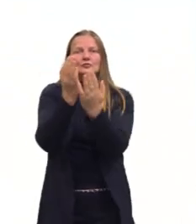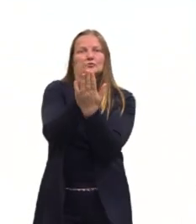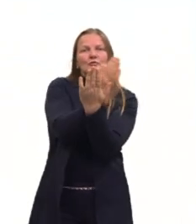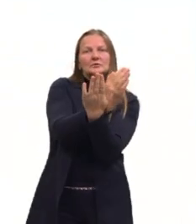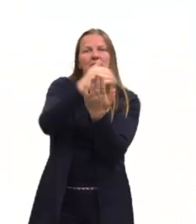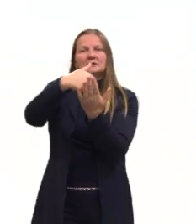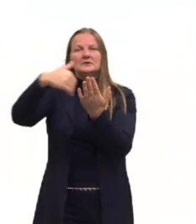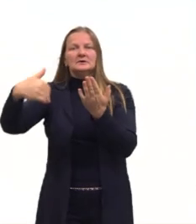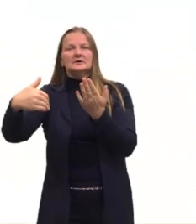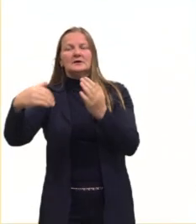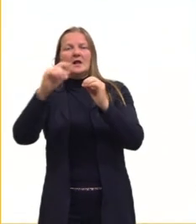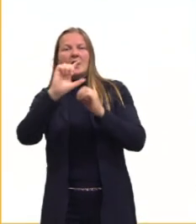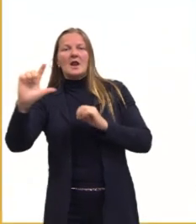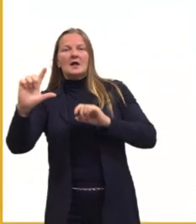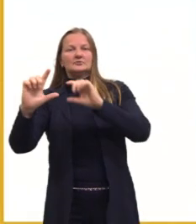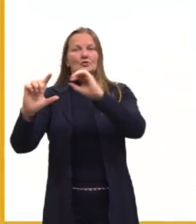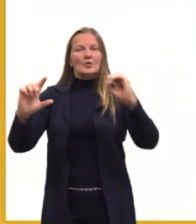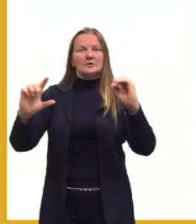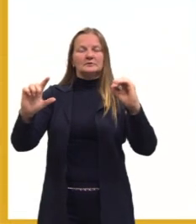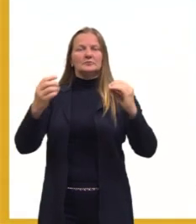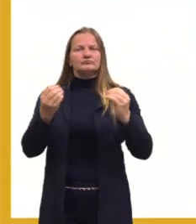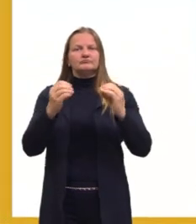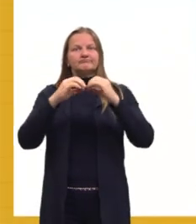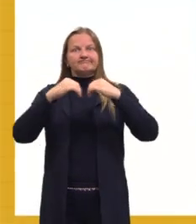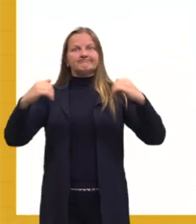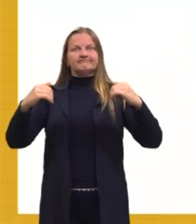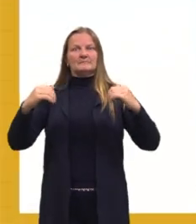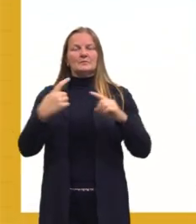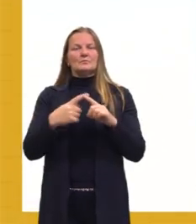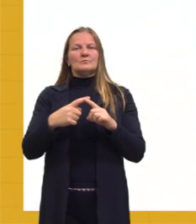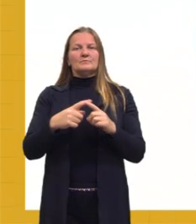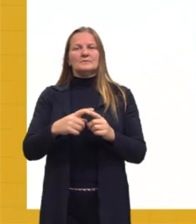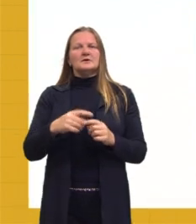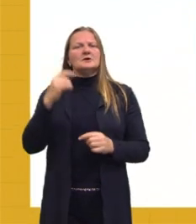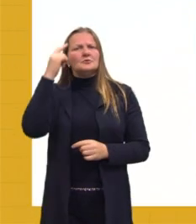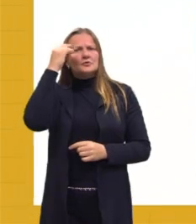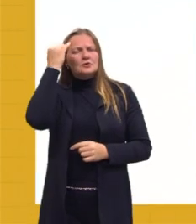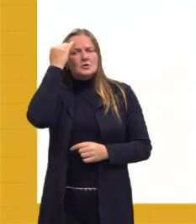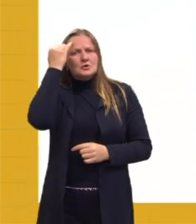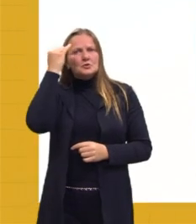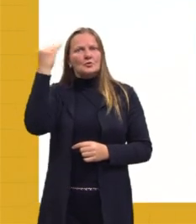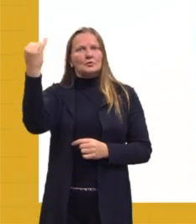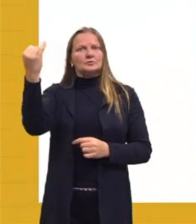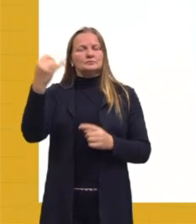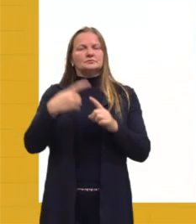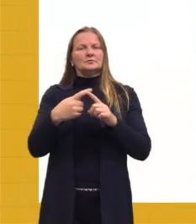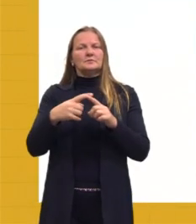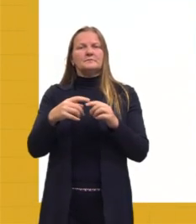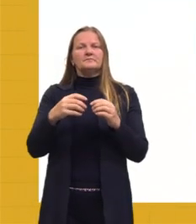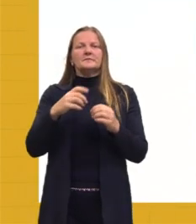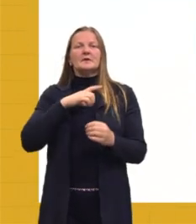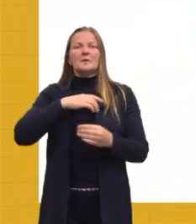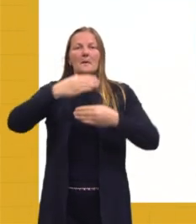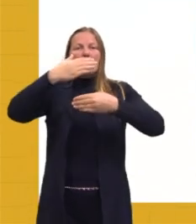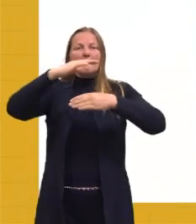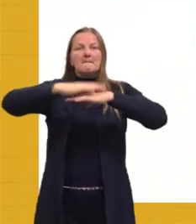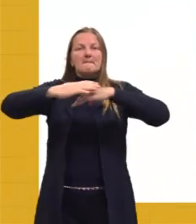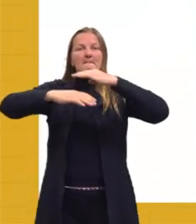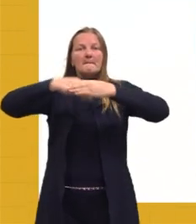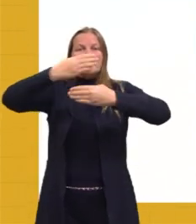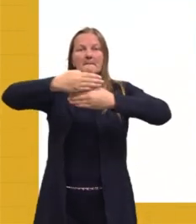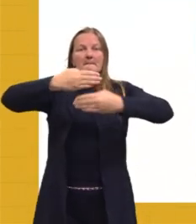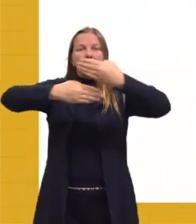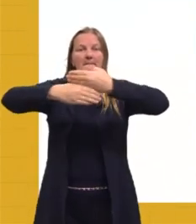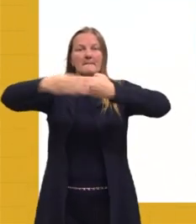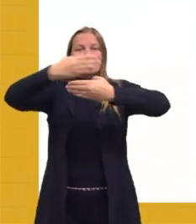leste e oeste agora nós temos uma divisão bem claro mas é uma divisão inclusive ideológica e nós temos por exemplo muro de Berlim né